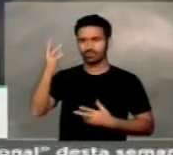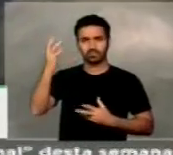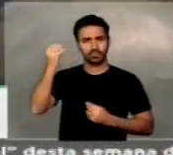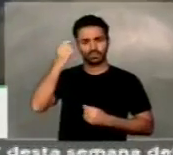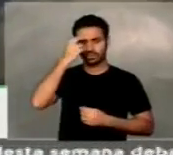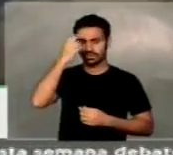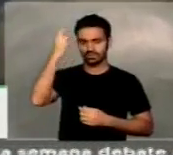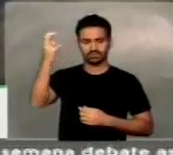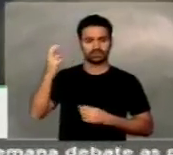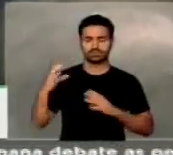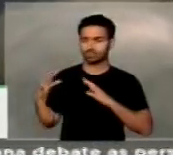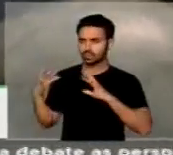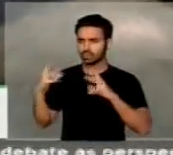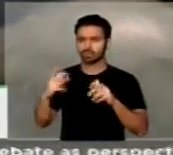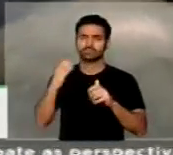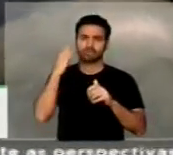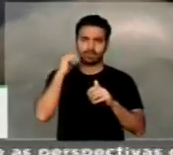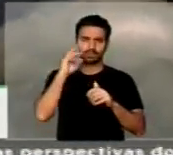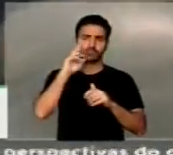isso eu reconheço e todos reconhecem,